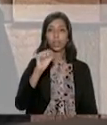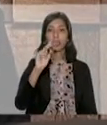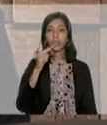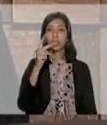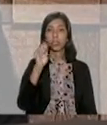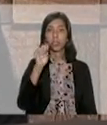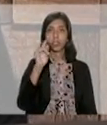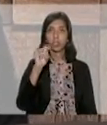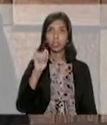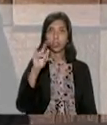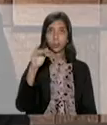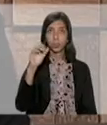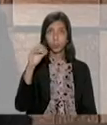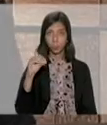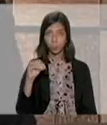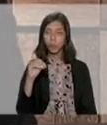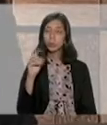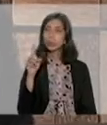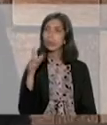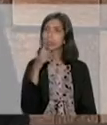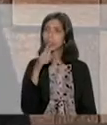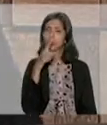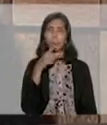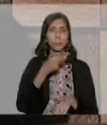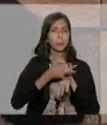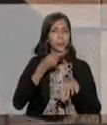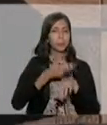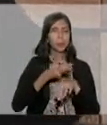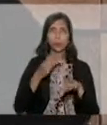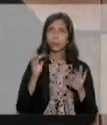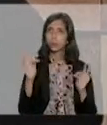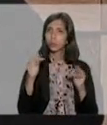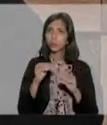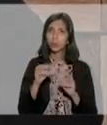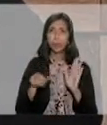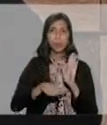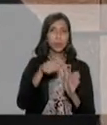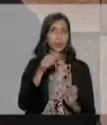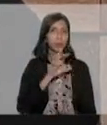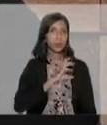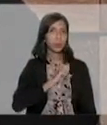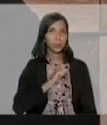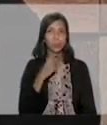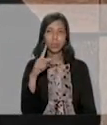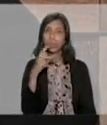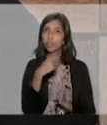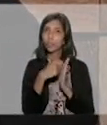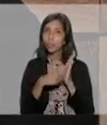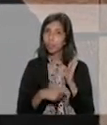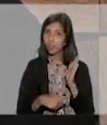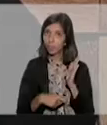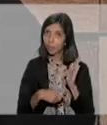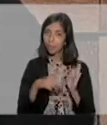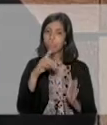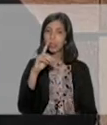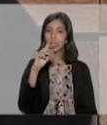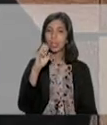nova chamada Sheila Esmanioto, que está ganhando todos os prêmios. É o primeiro romance dela,